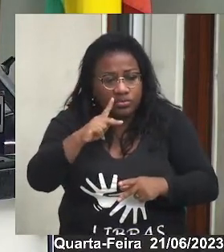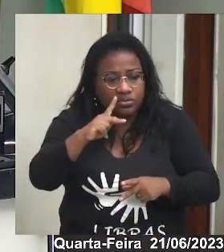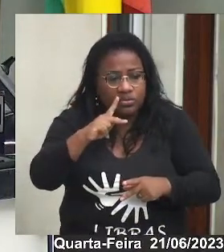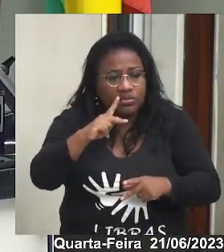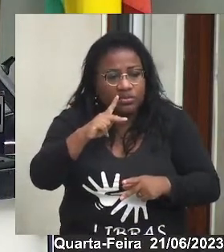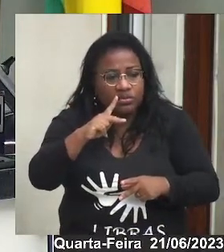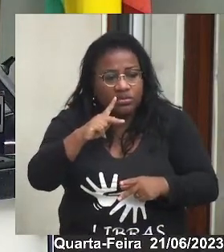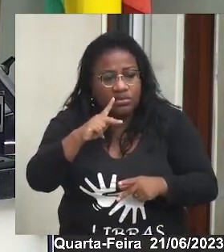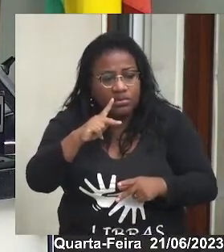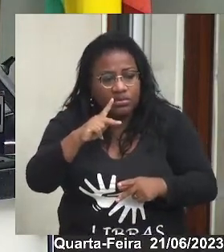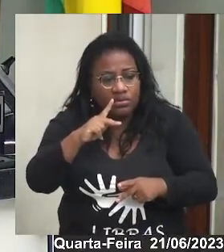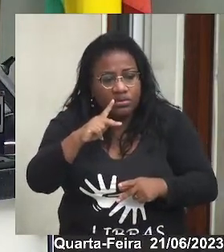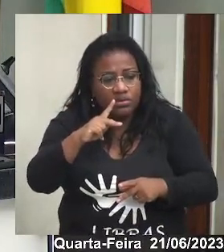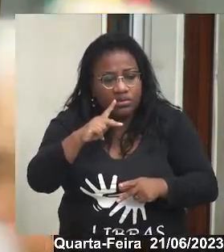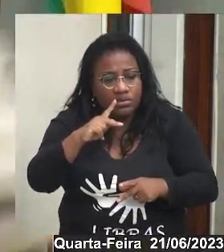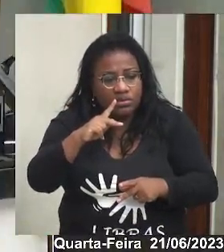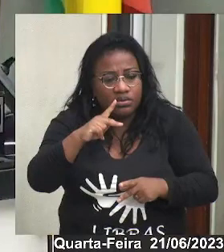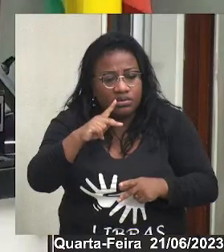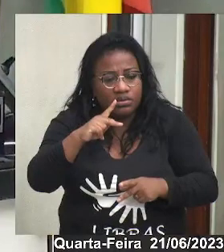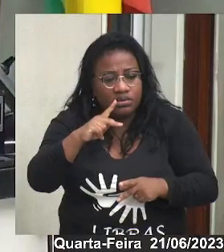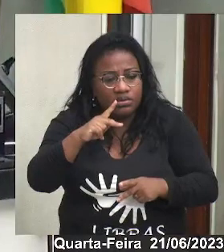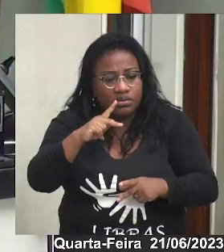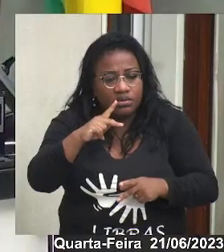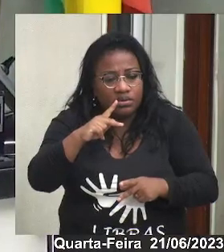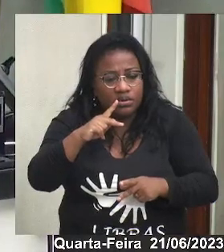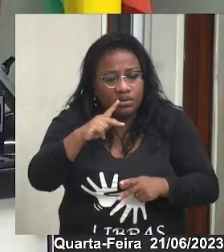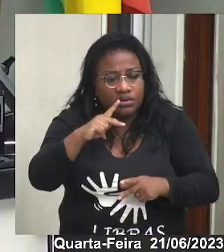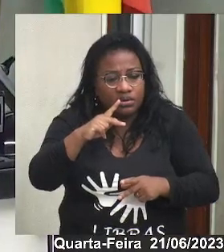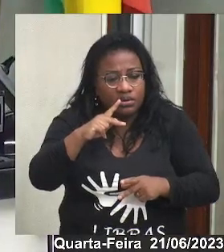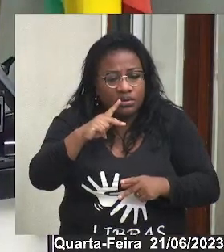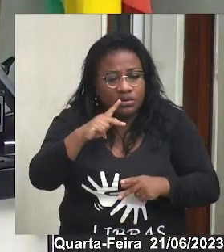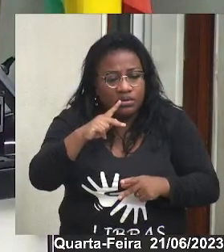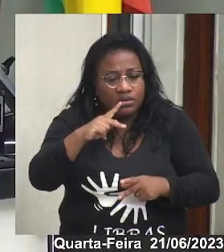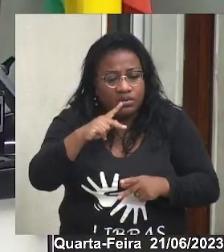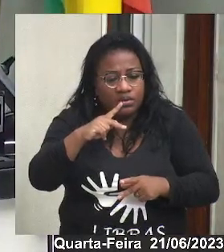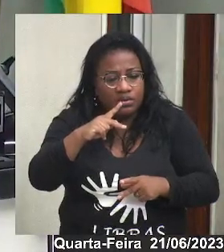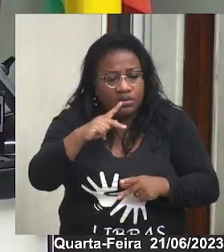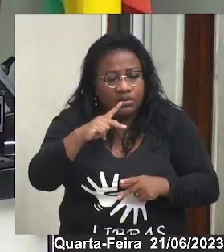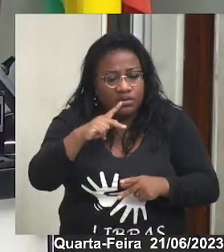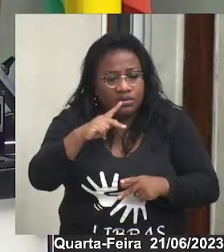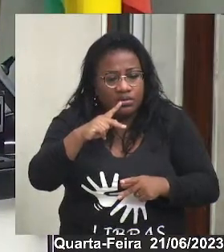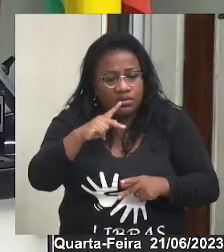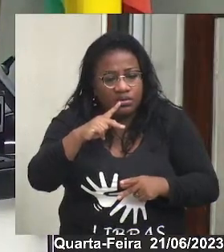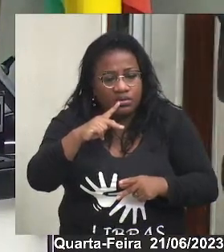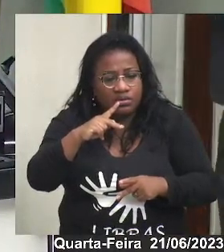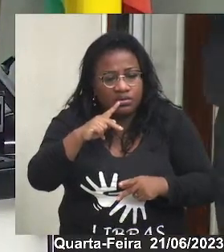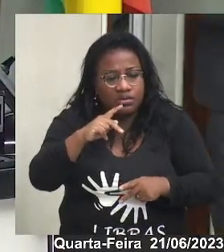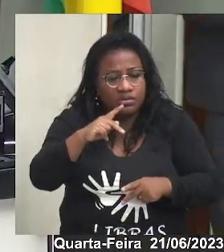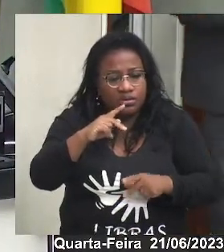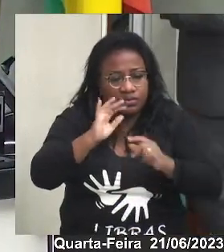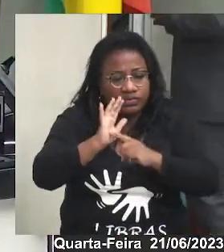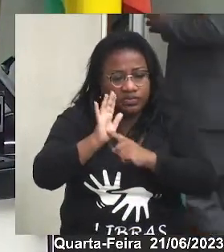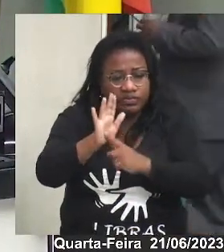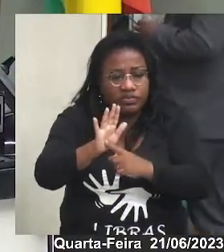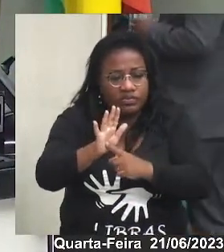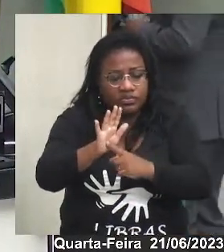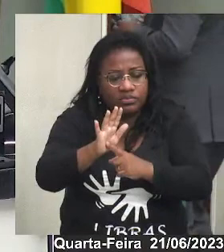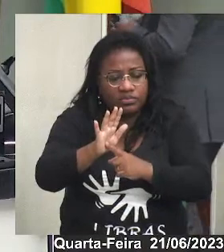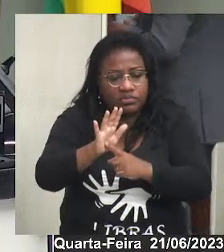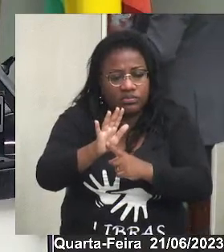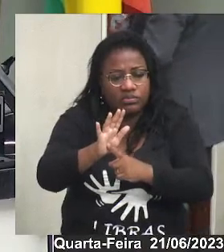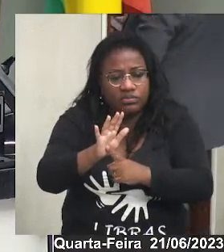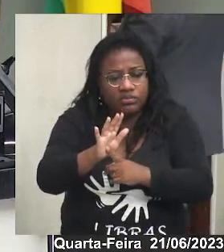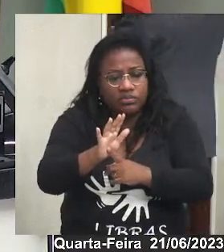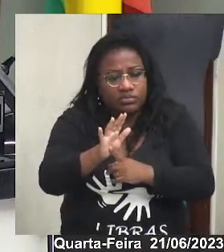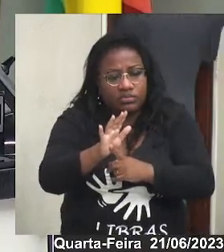fazer uma plenária e as pessoas concordaram e vão fazer, só para deixar vocês cientes. Então, Abidan, tem